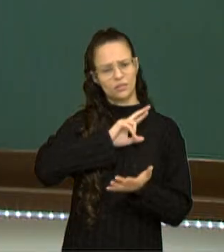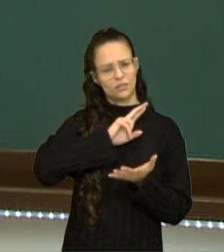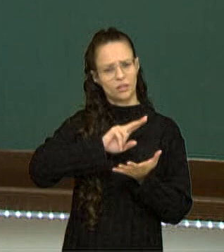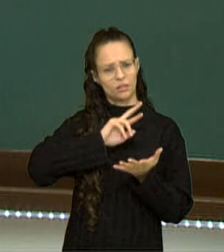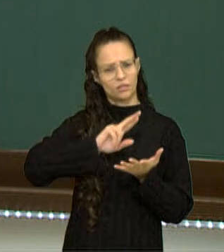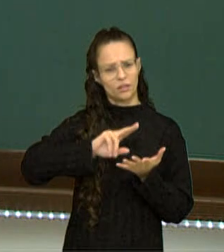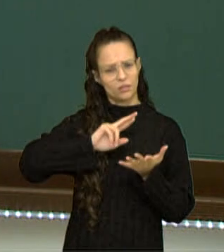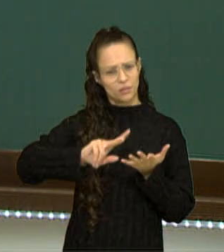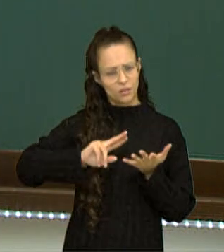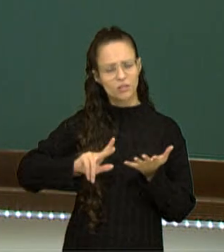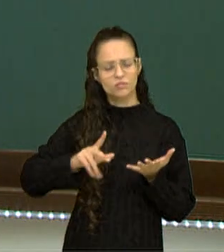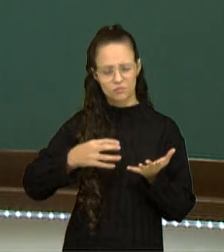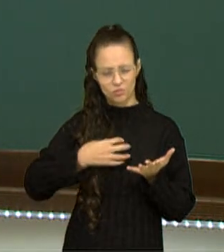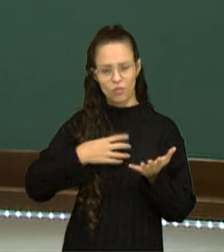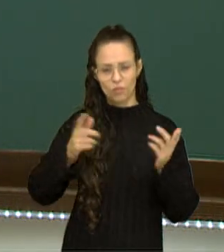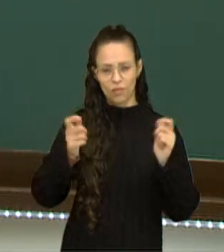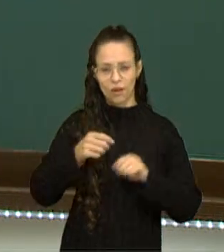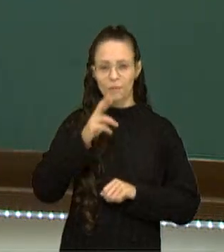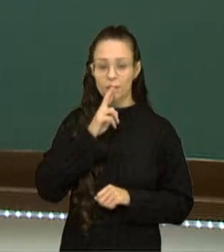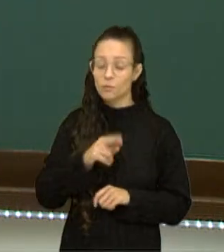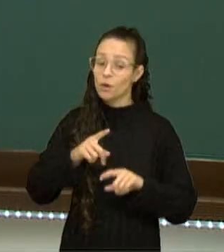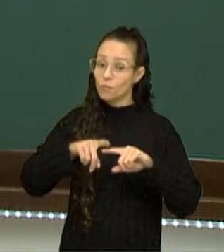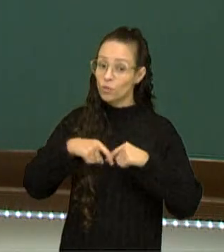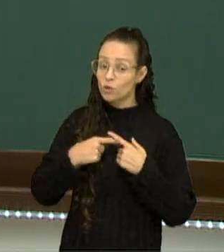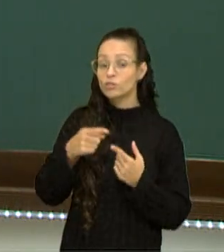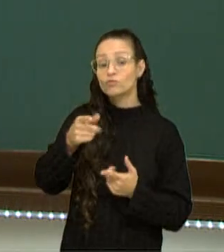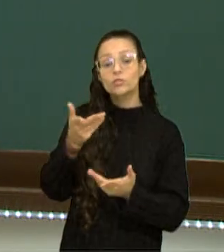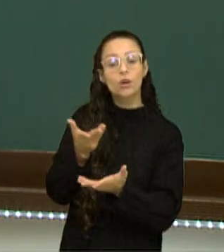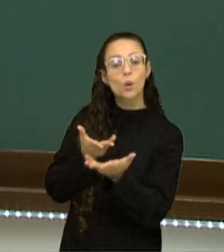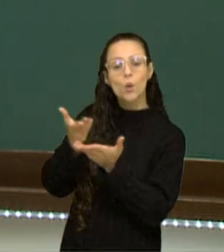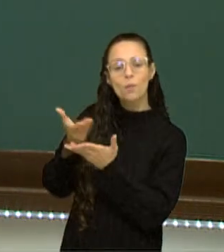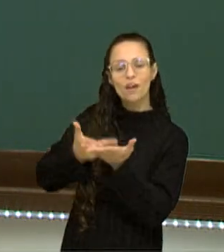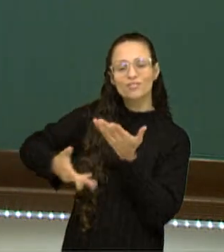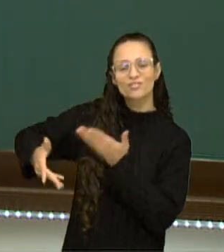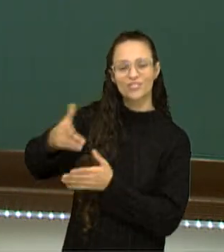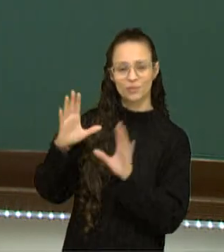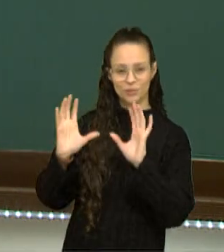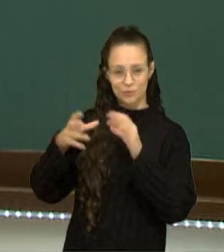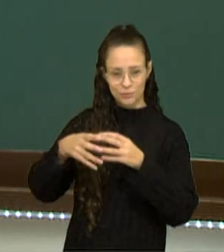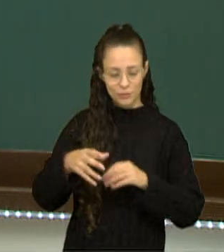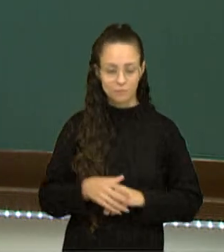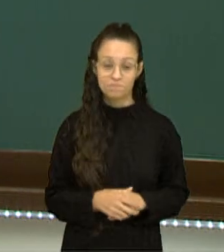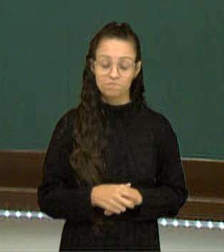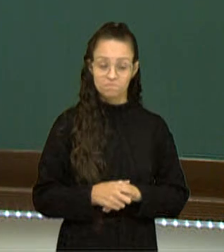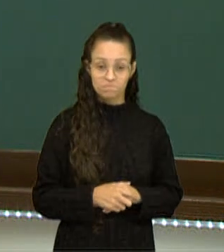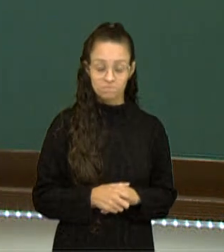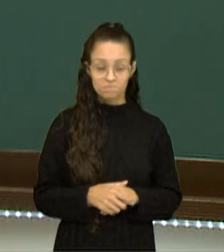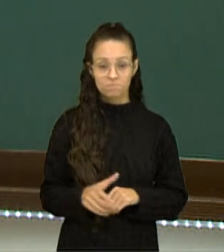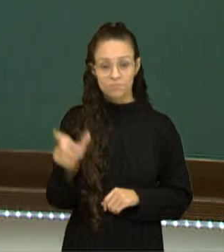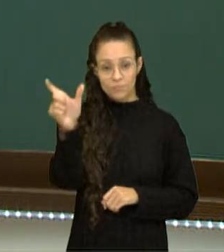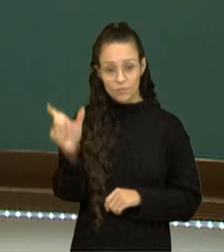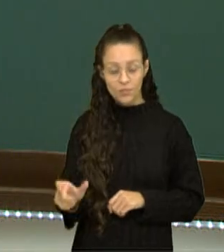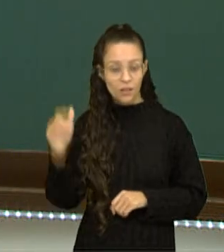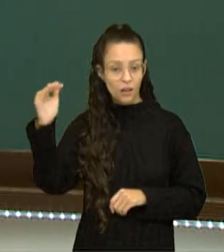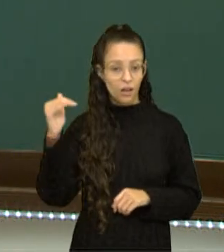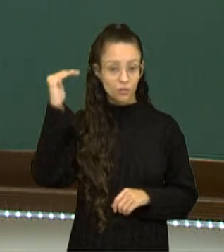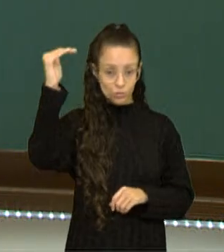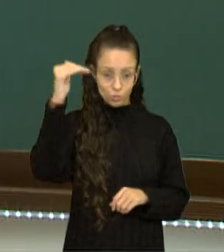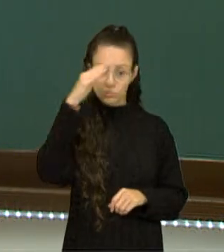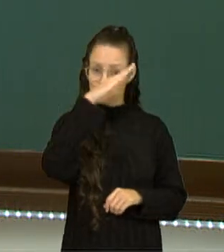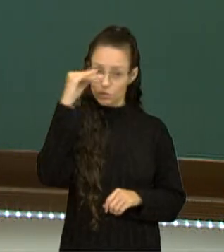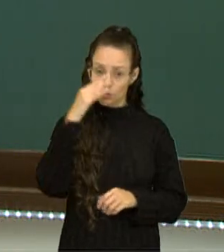você responder ela, tá? Por isso, para você compartilhar aí com a sua turma. Então, a pessoa, né, o adulto e o adolescente devem